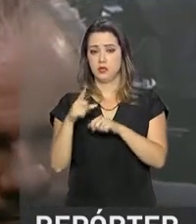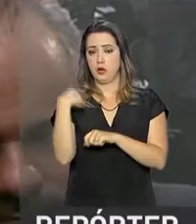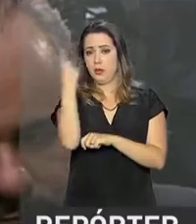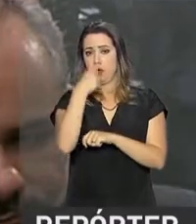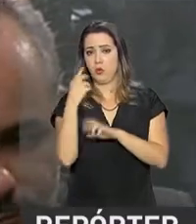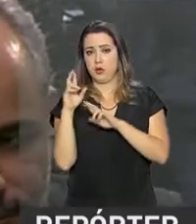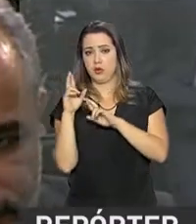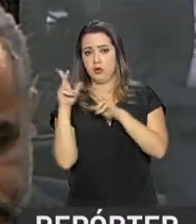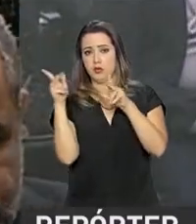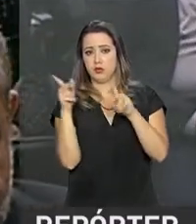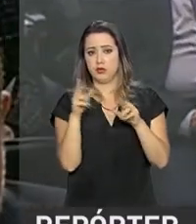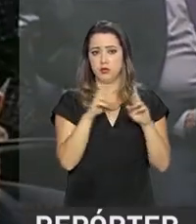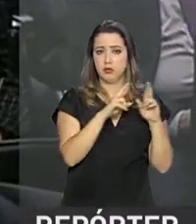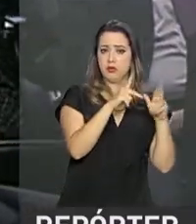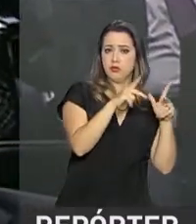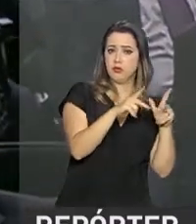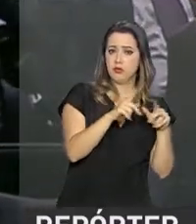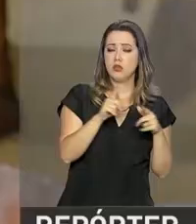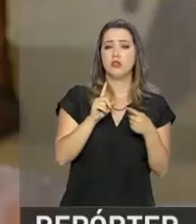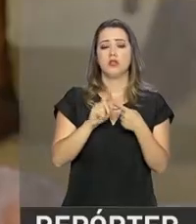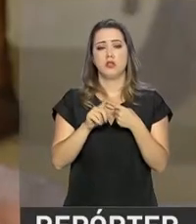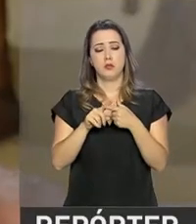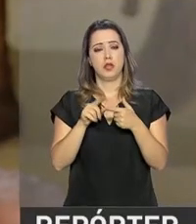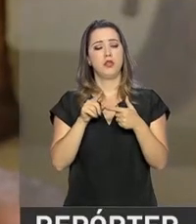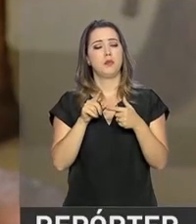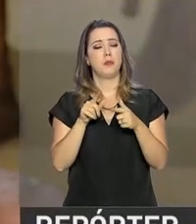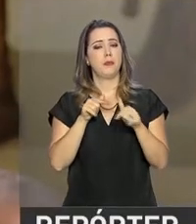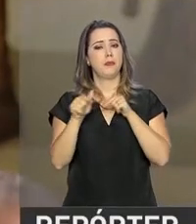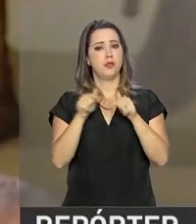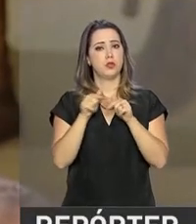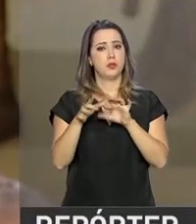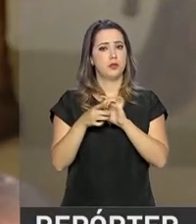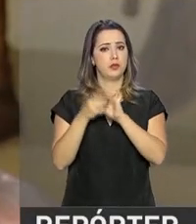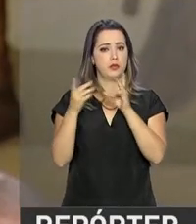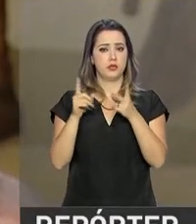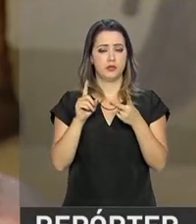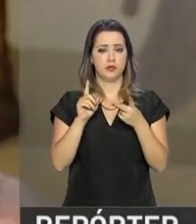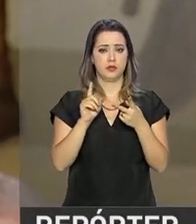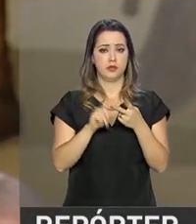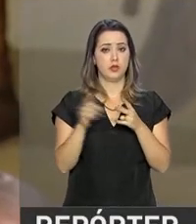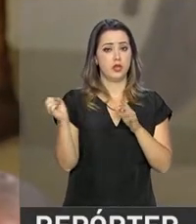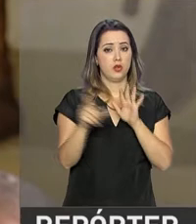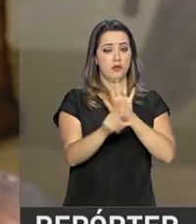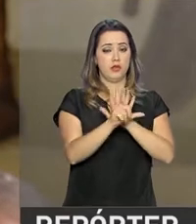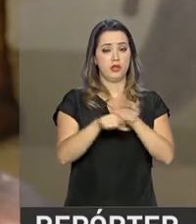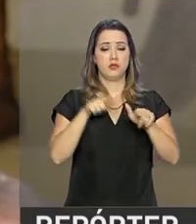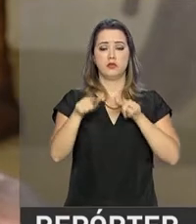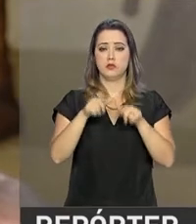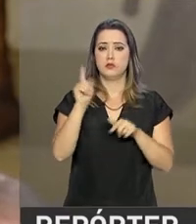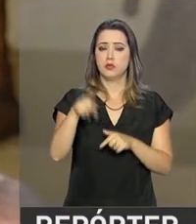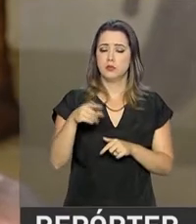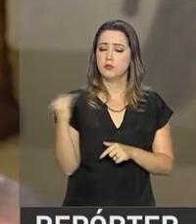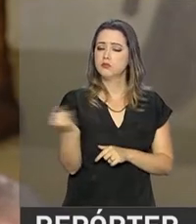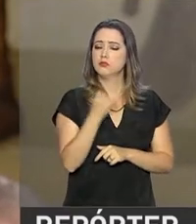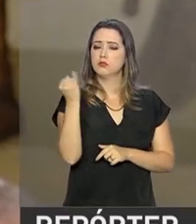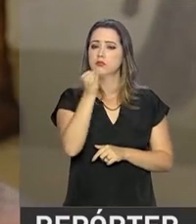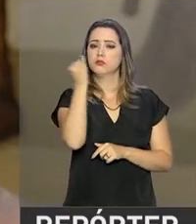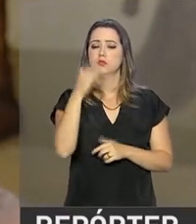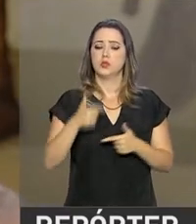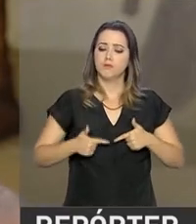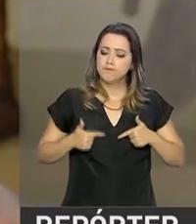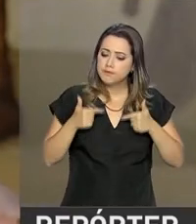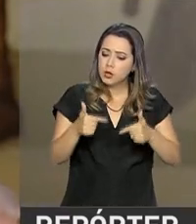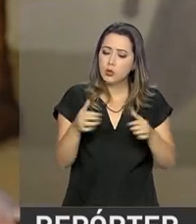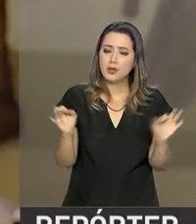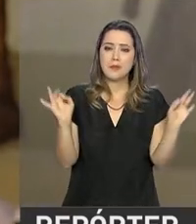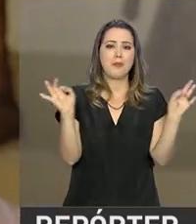e o trabalho autônomo é importante lembrar que a modernização trabalhista é um instrumento fundamental na luta contra